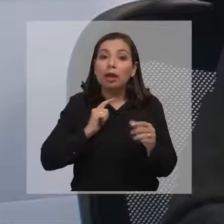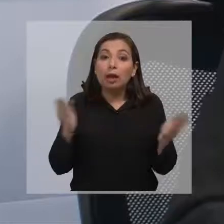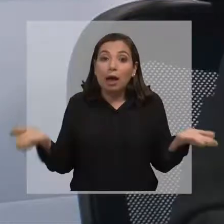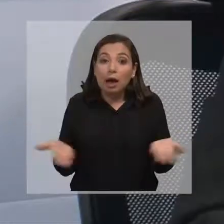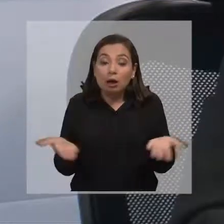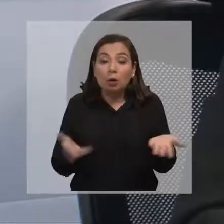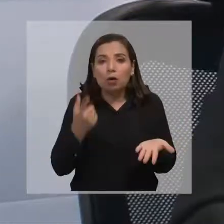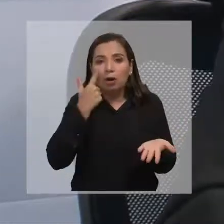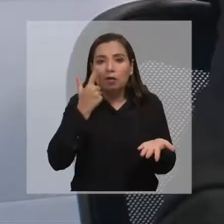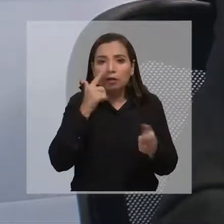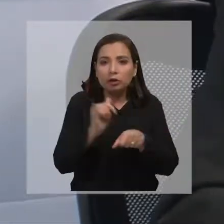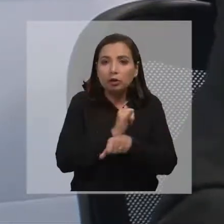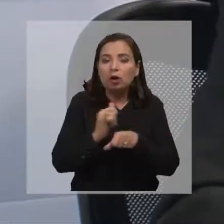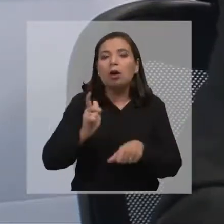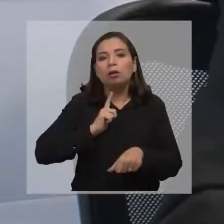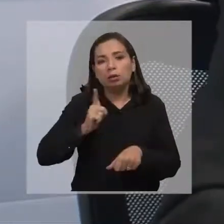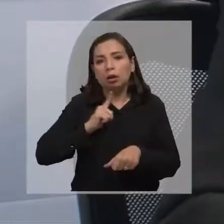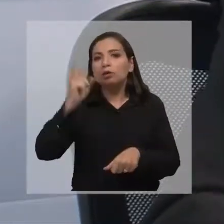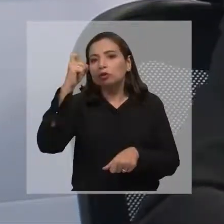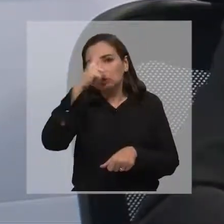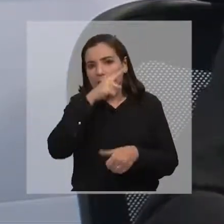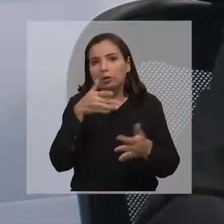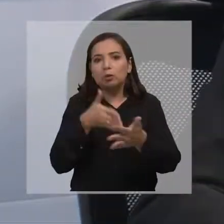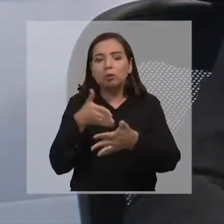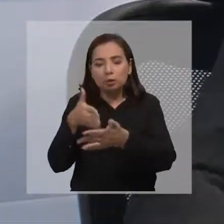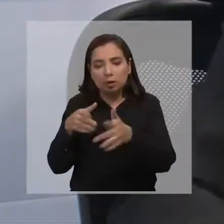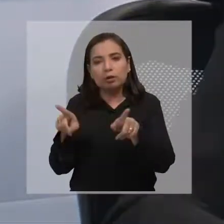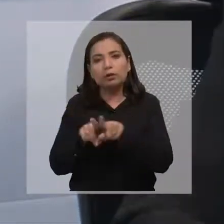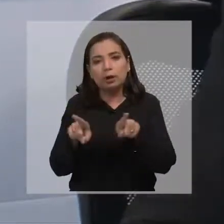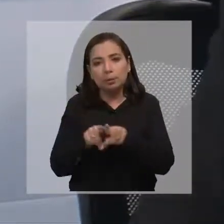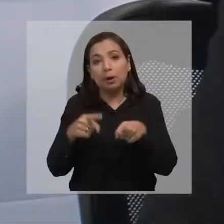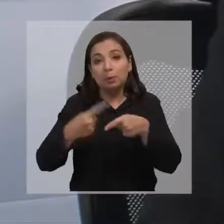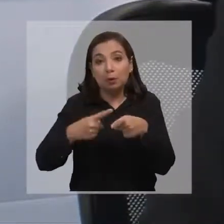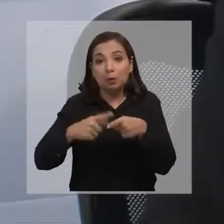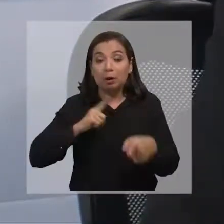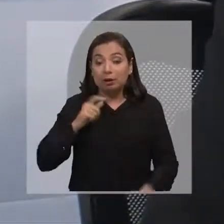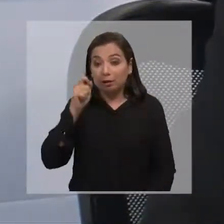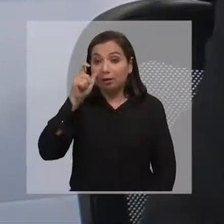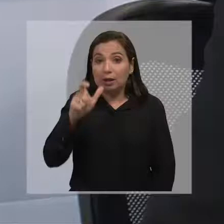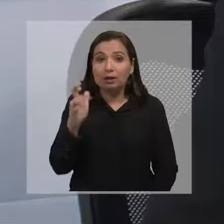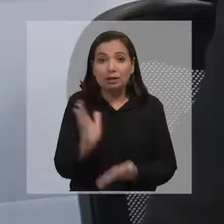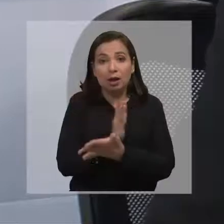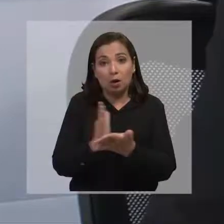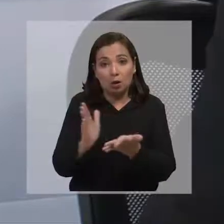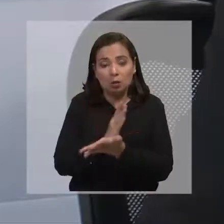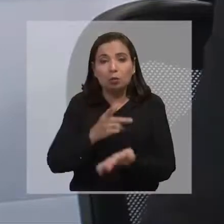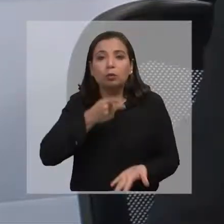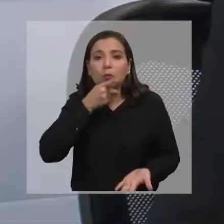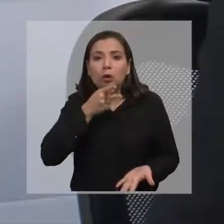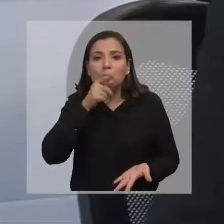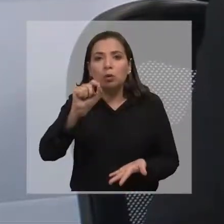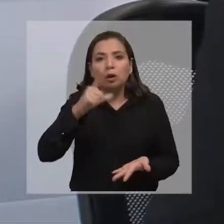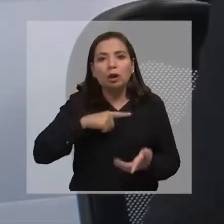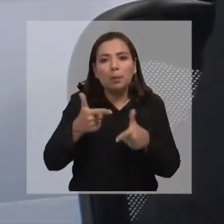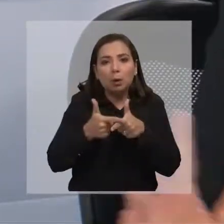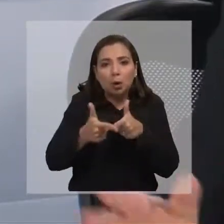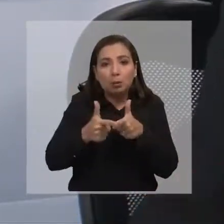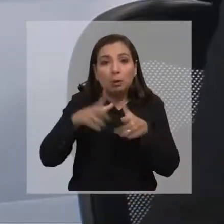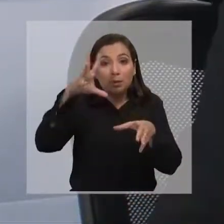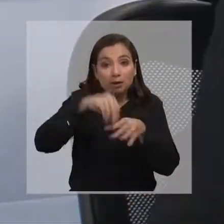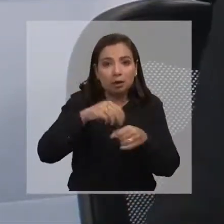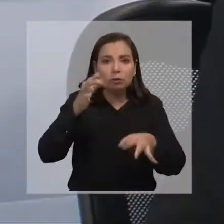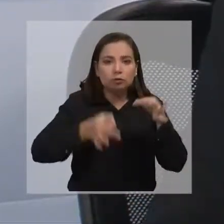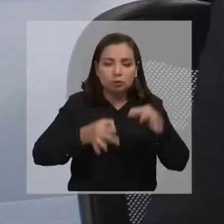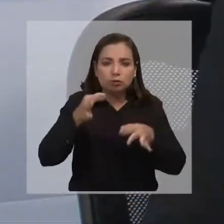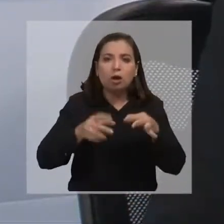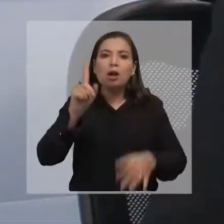eu acho também ela também tem muita dificuldade, porque como ela atinge alguns interesses de alguns parlamentares que têm problema na justiça, é outro